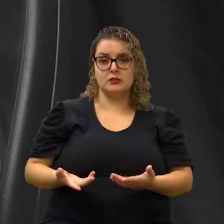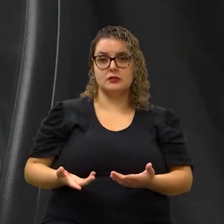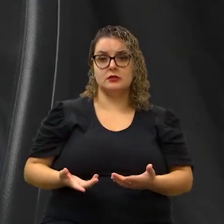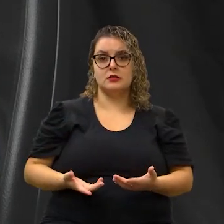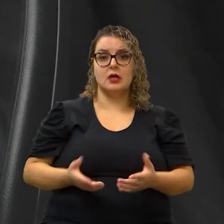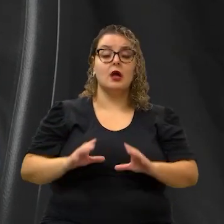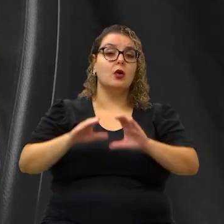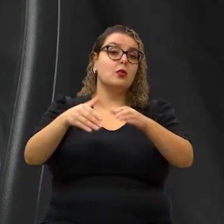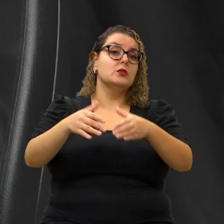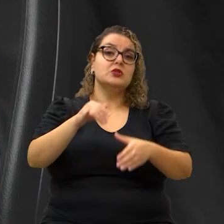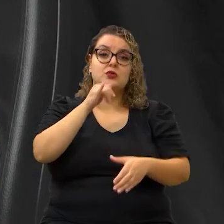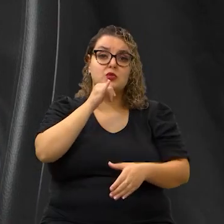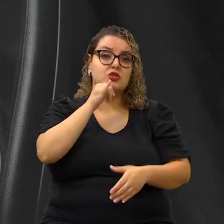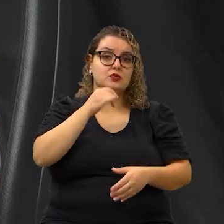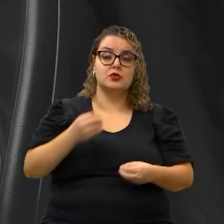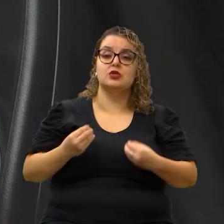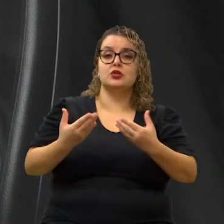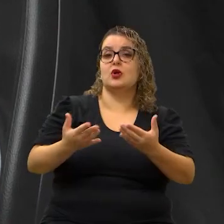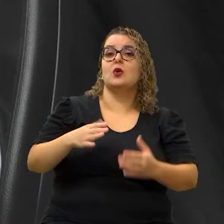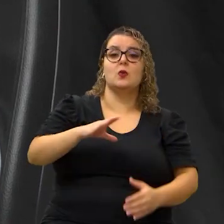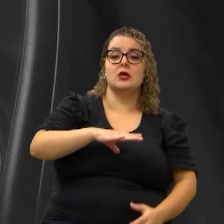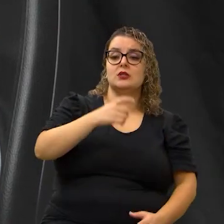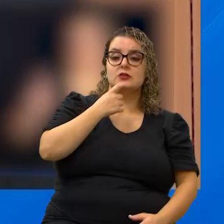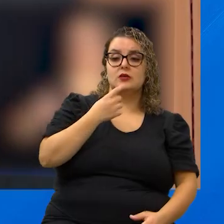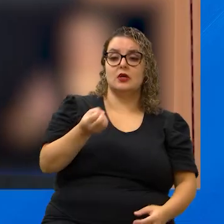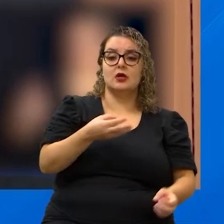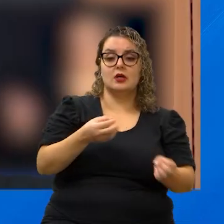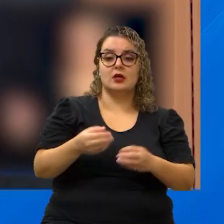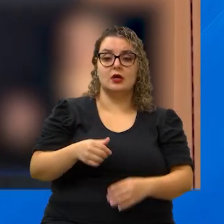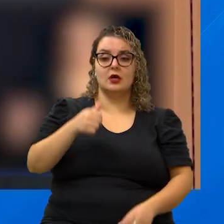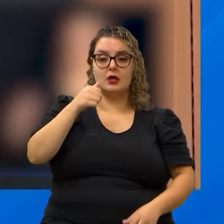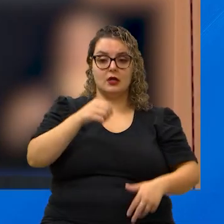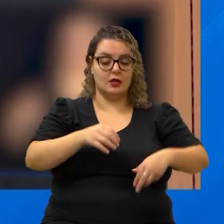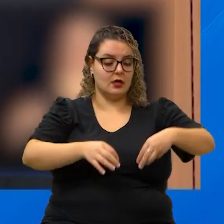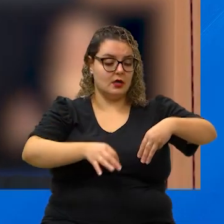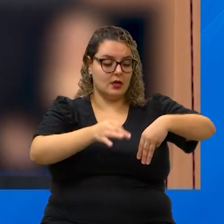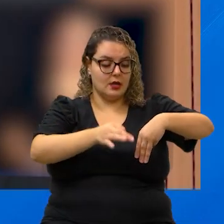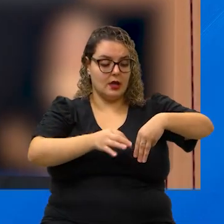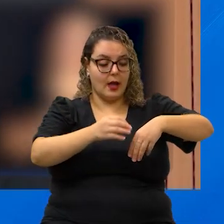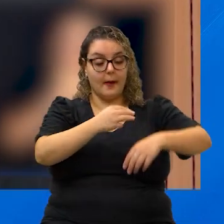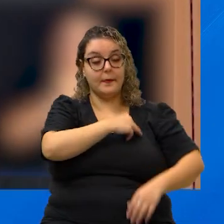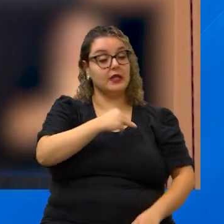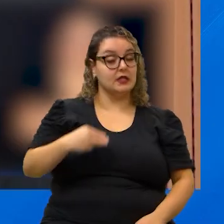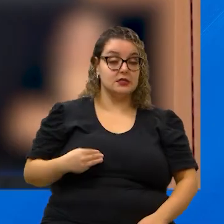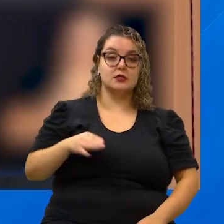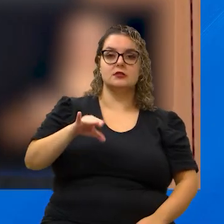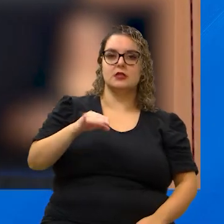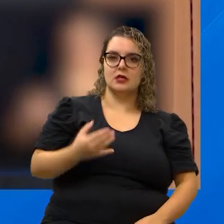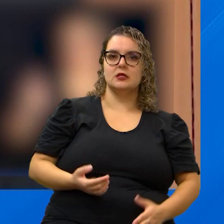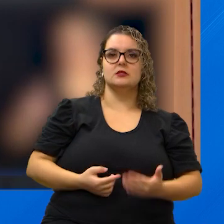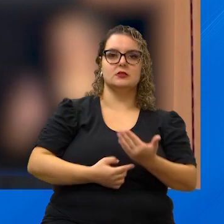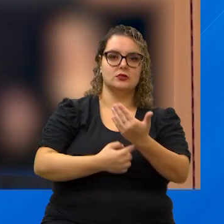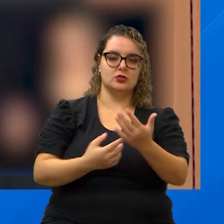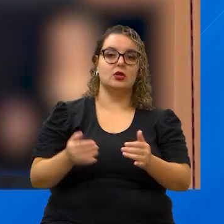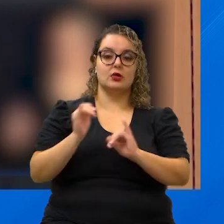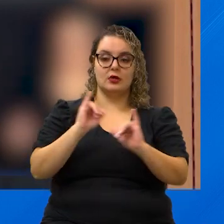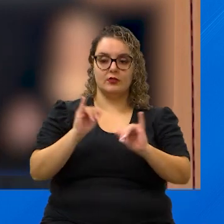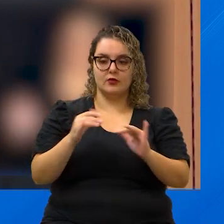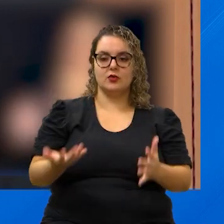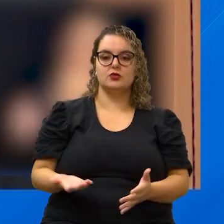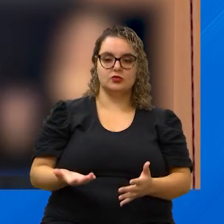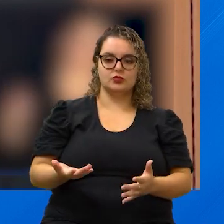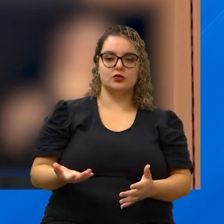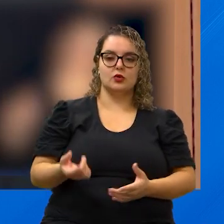Né? A comissão, por exemplo, trouxe à cidade recentemente a ministra de Ciência e Tecnologia, que reforçou